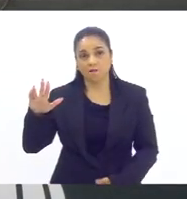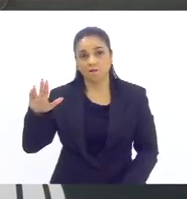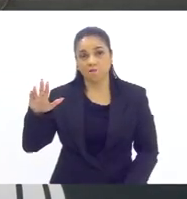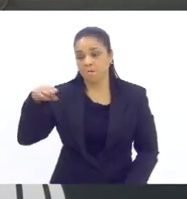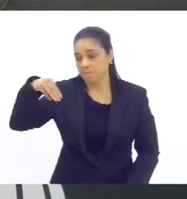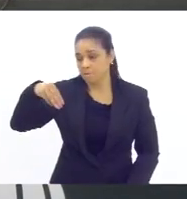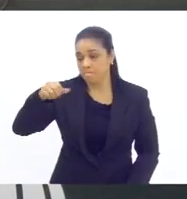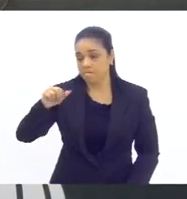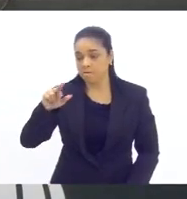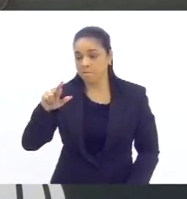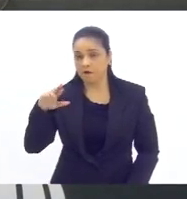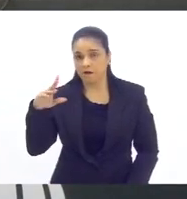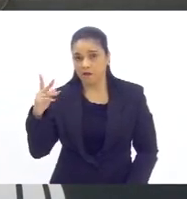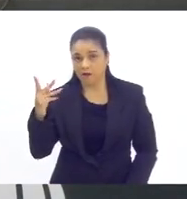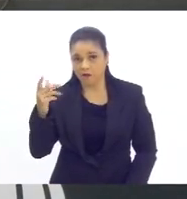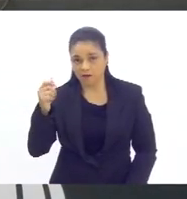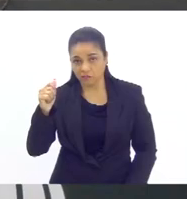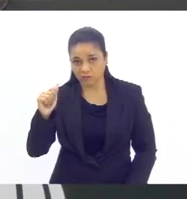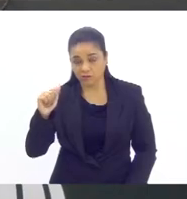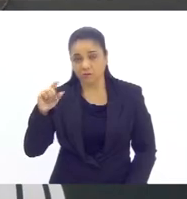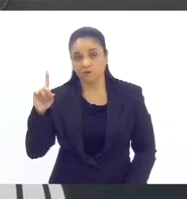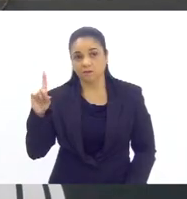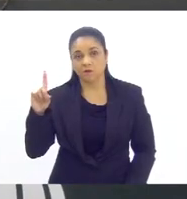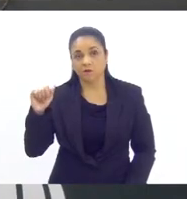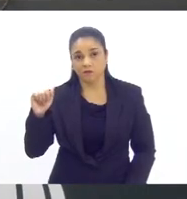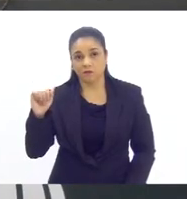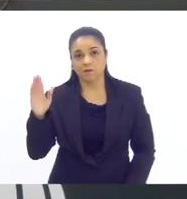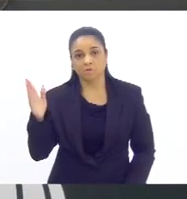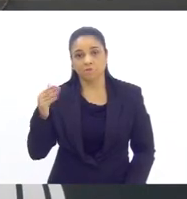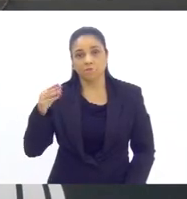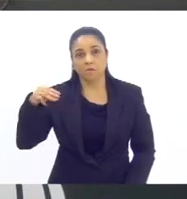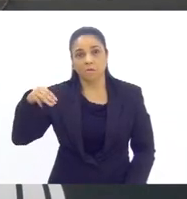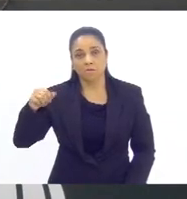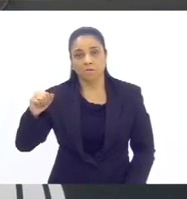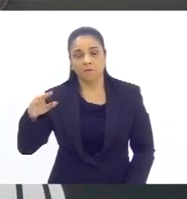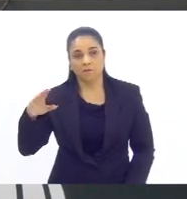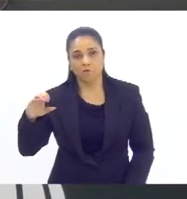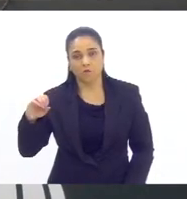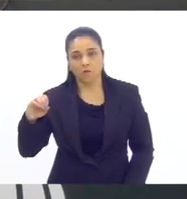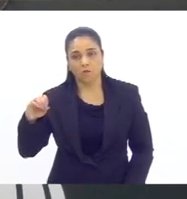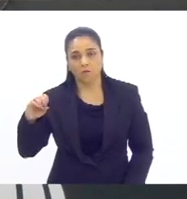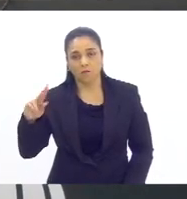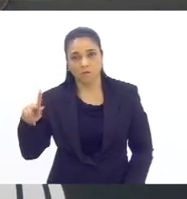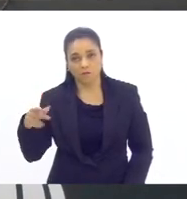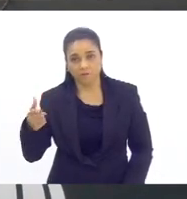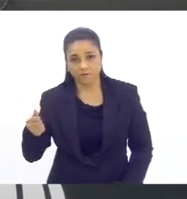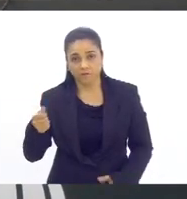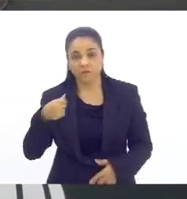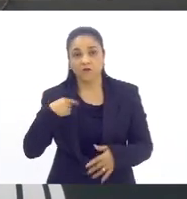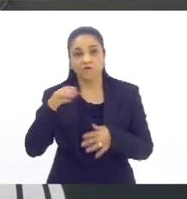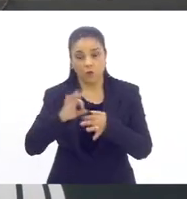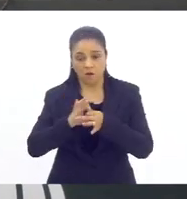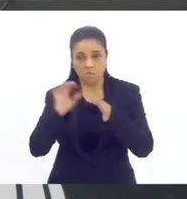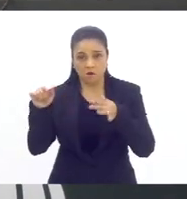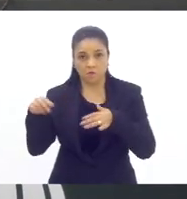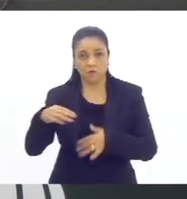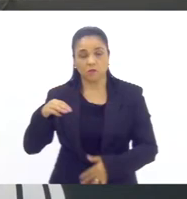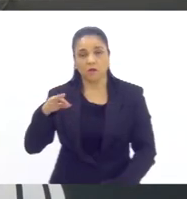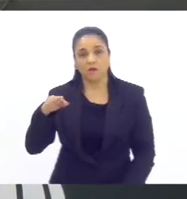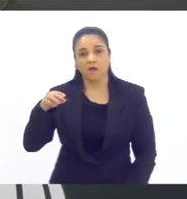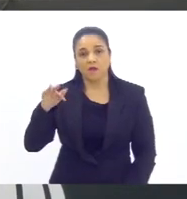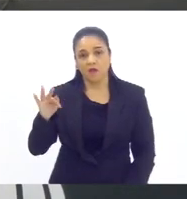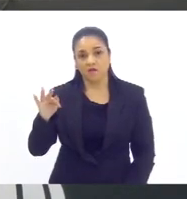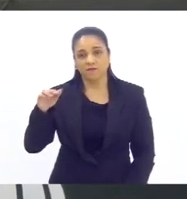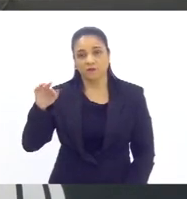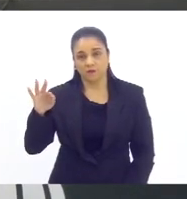expressamente autorizada pelo STF o Carlos minc quanto Deputado ele legislou sobre o assunto